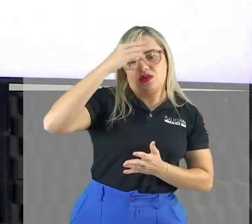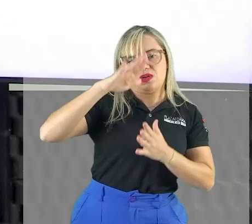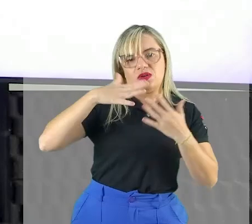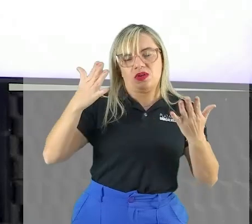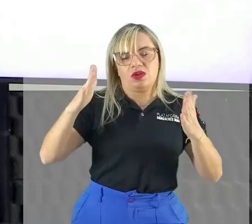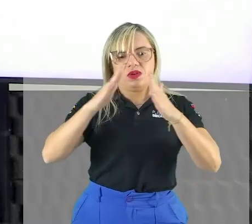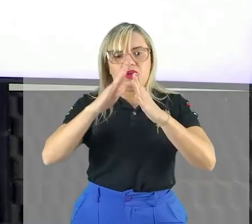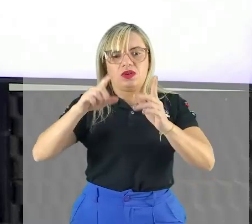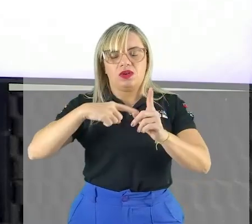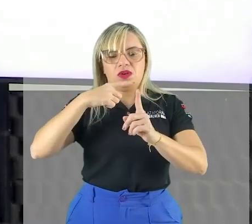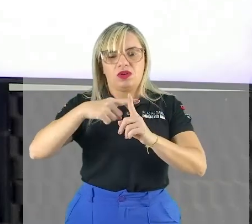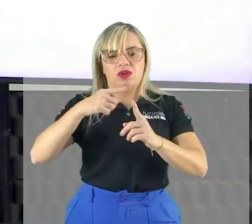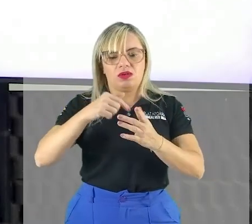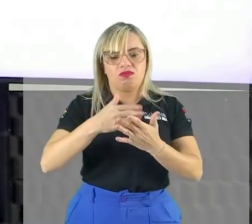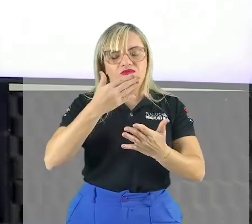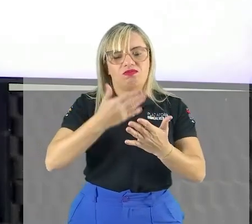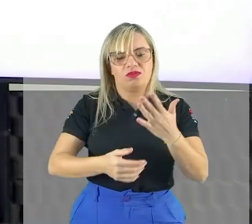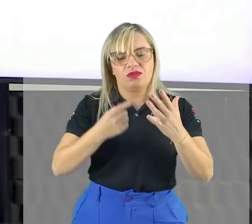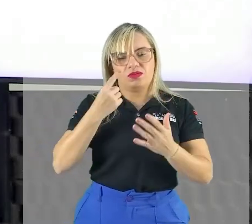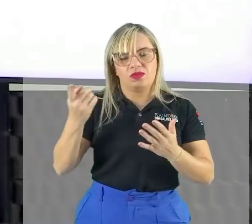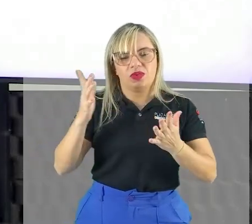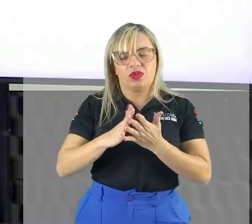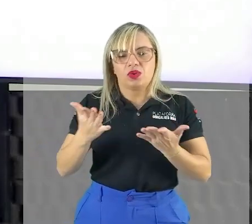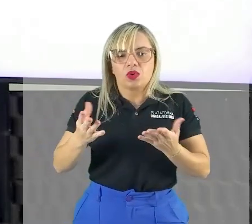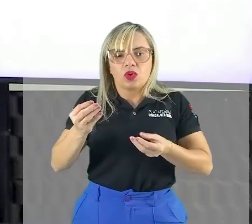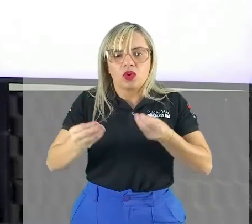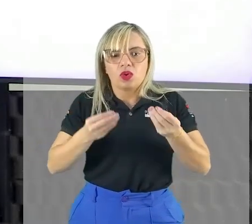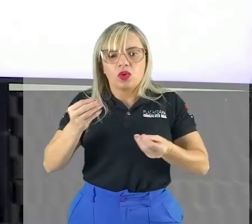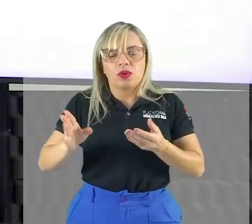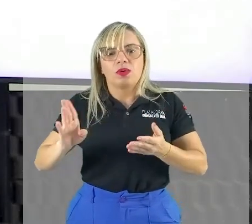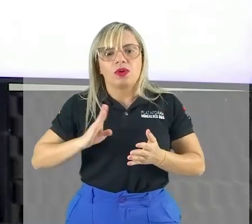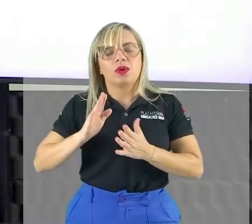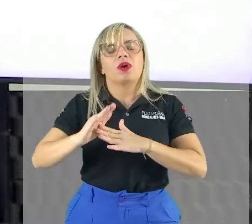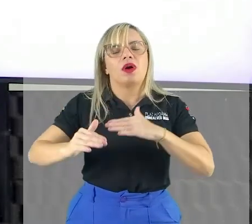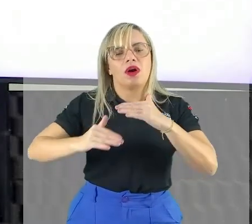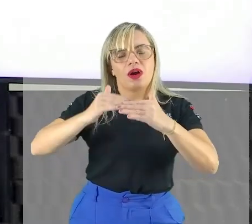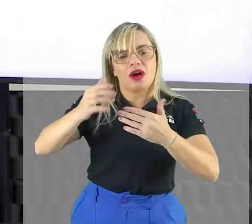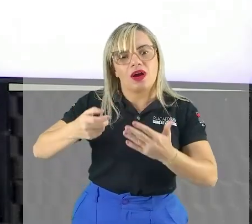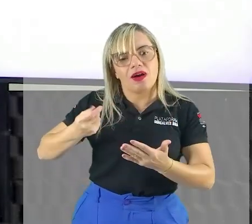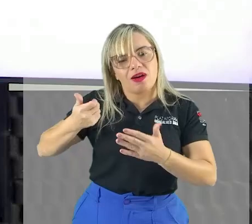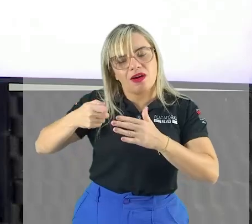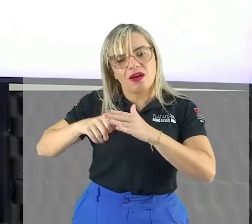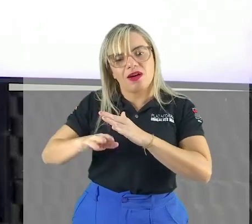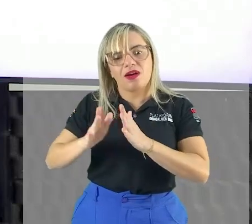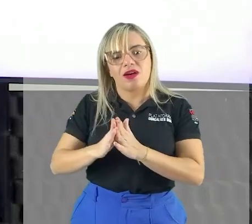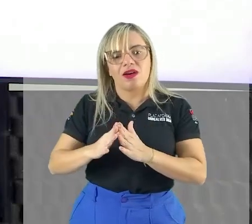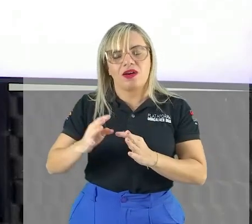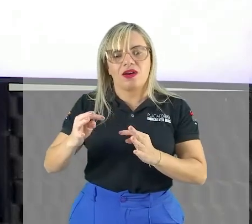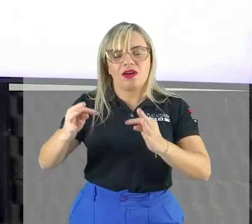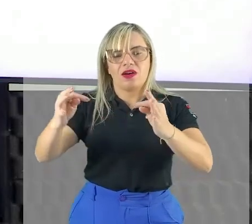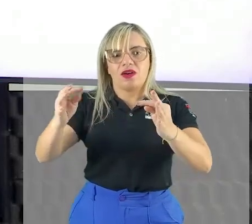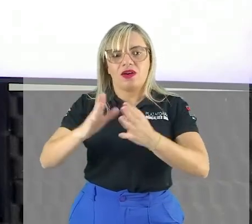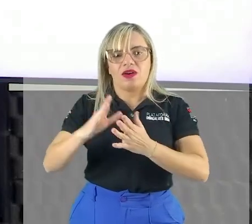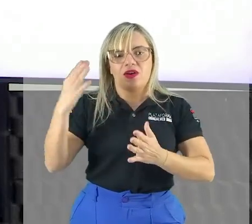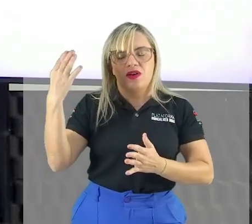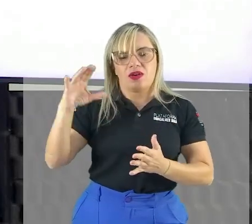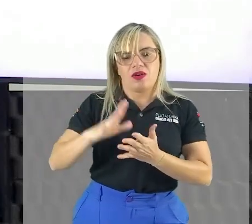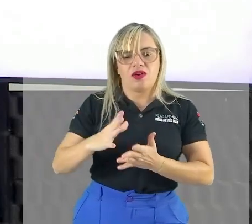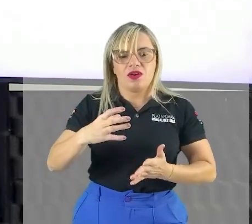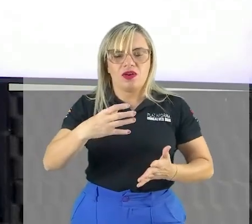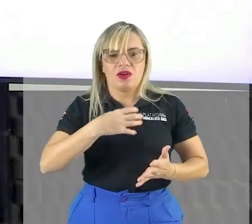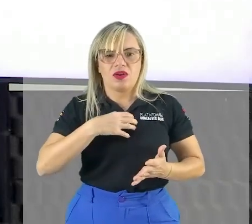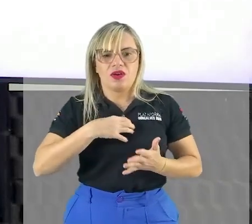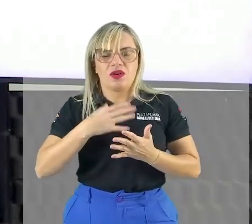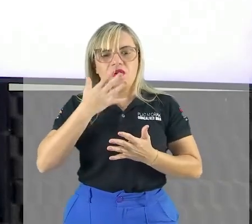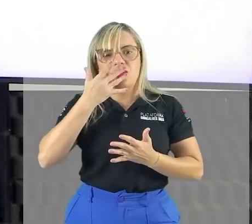das formas de enfraquecer era aumentar a tecnologia, era aumentar o conhecimento, é o que a questão fala, o sentimento, as expressões, as